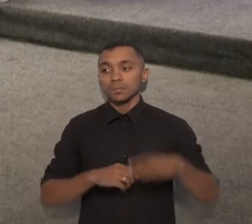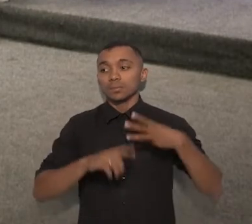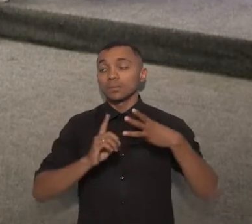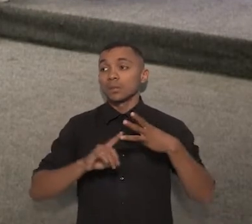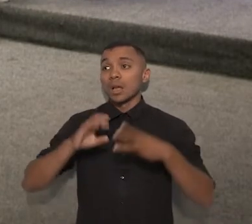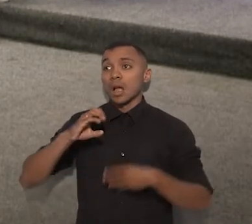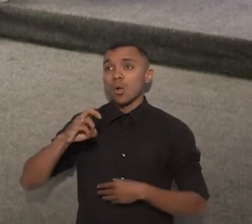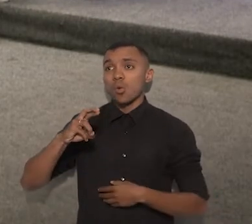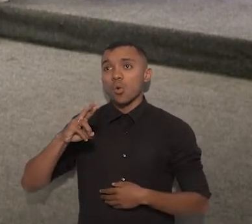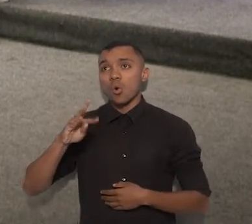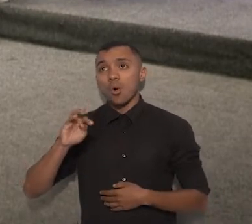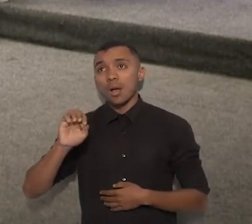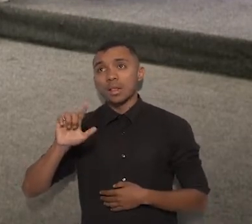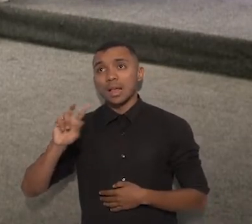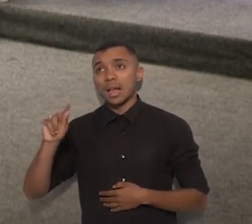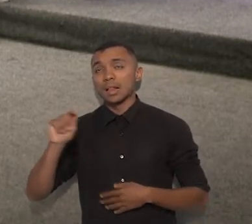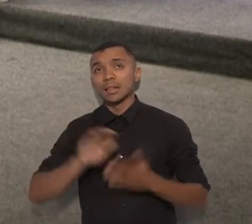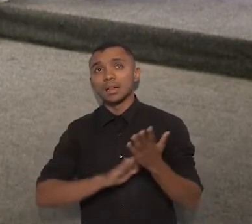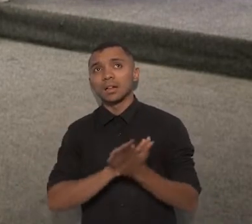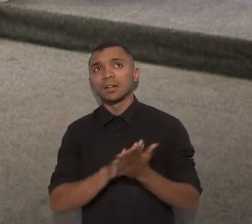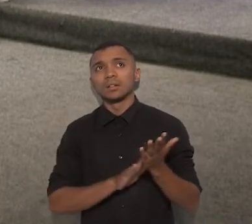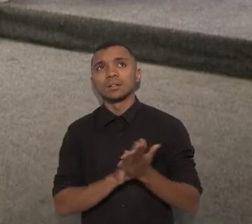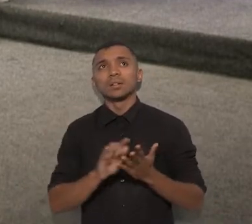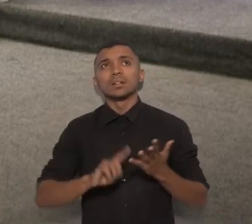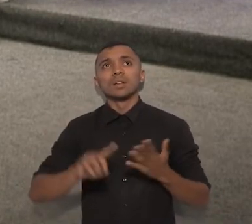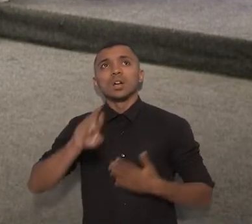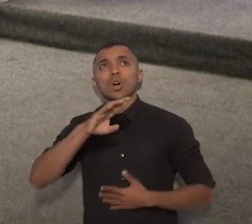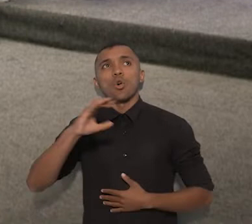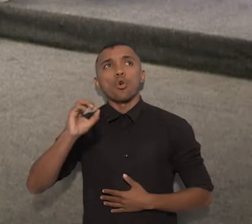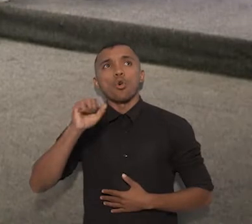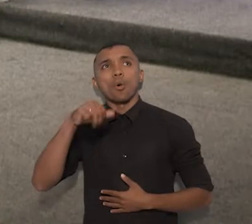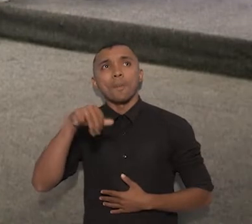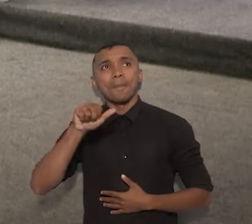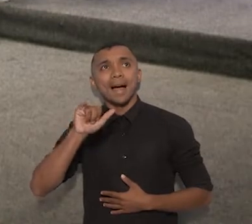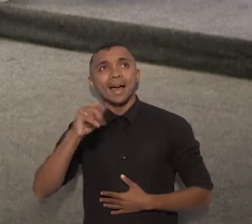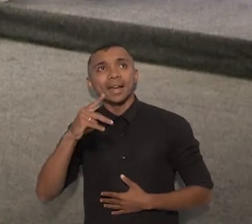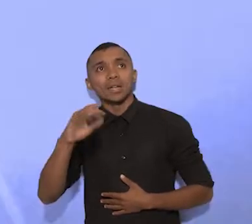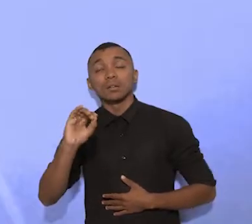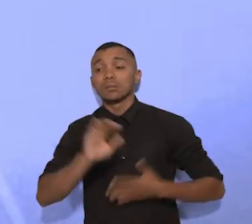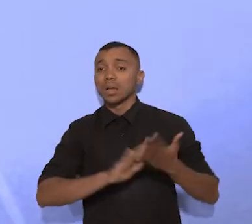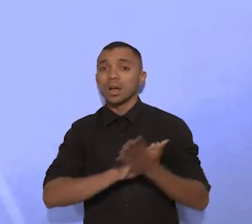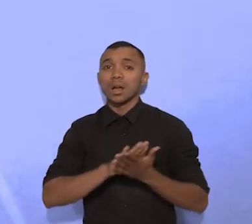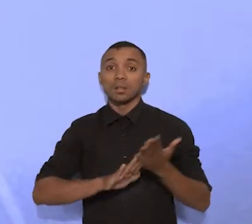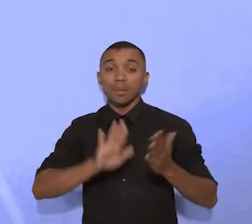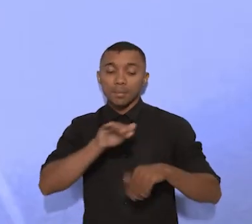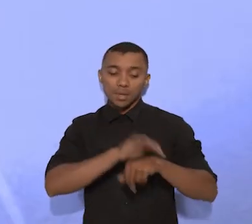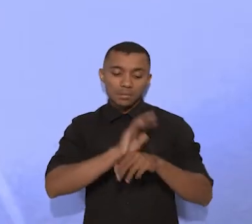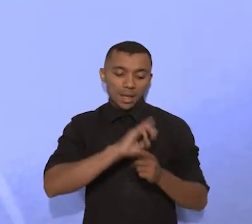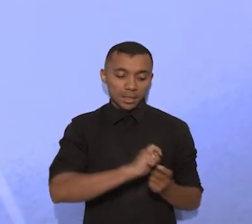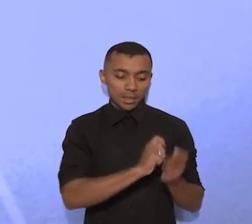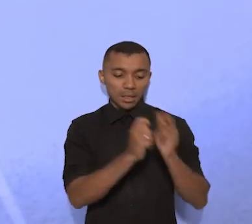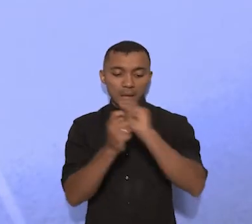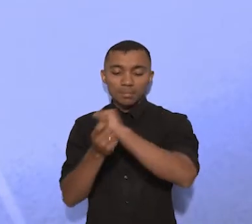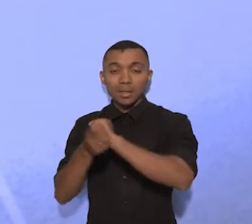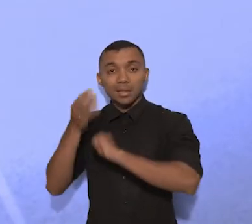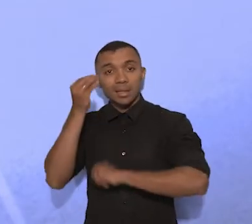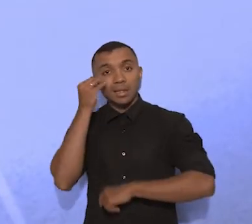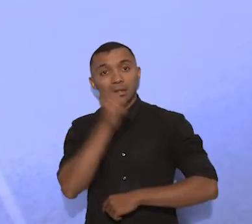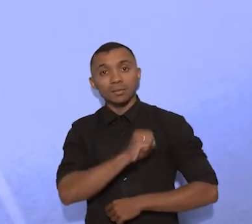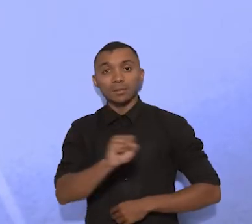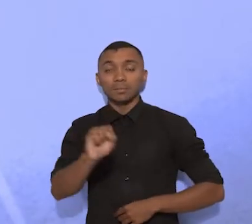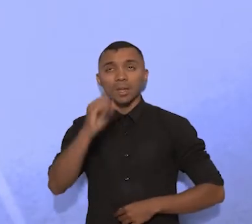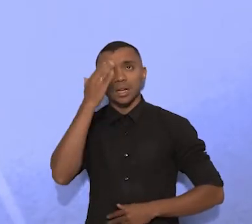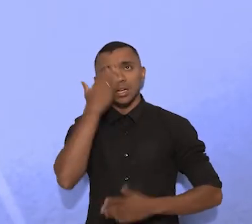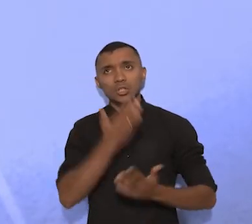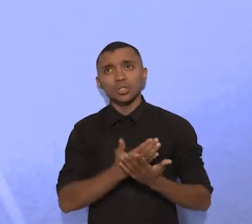fazer isso. Não, o mas Romarinho aí ele, não vai fazer isso. Mas aí isso. Ele vai ter que adaptar a cobertura, a melhorar a cobertura. Talvez